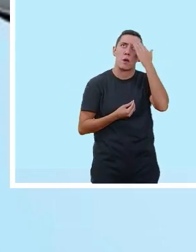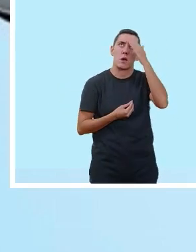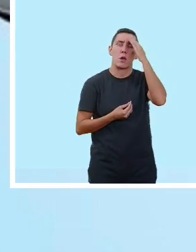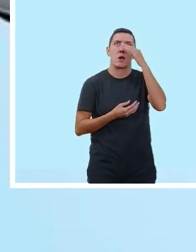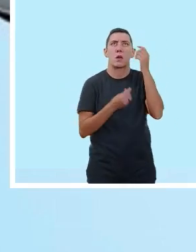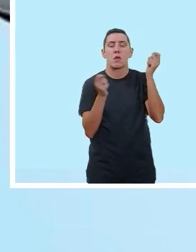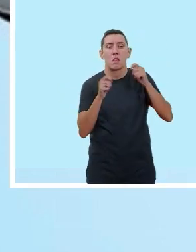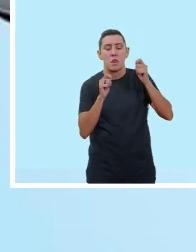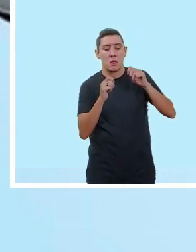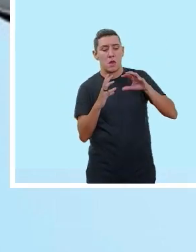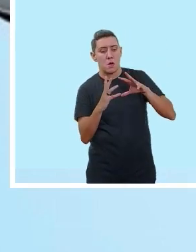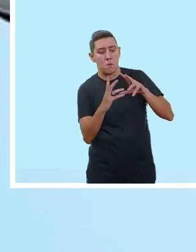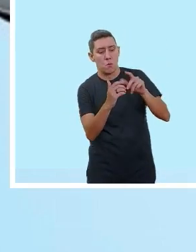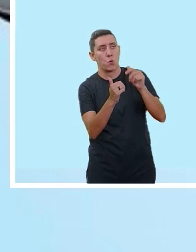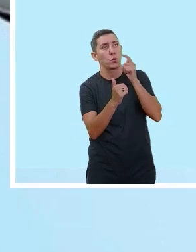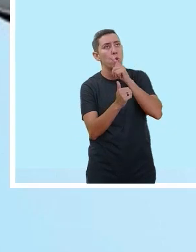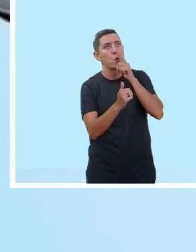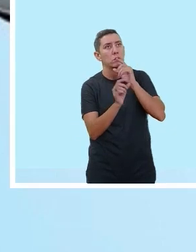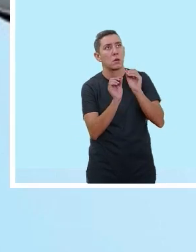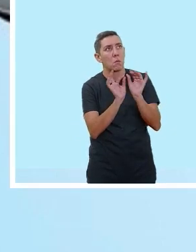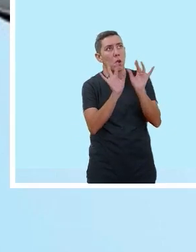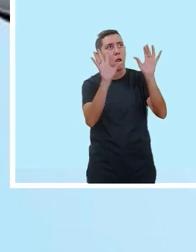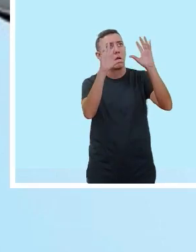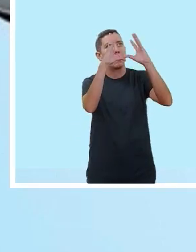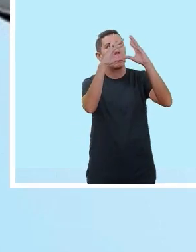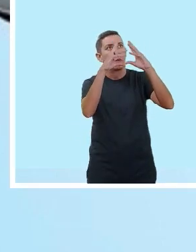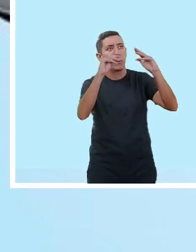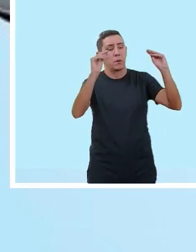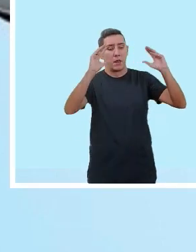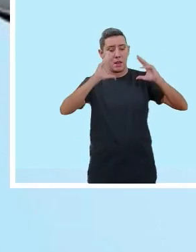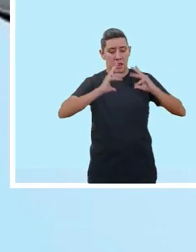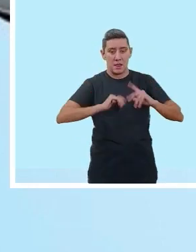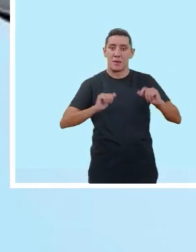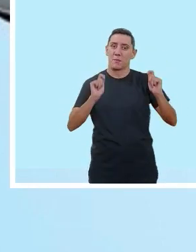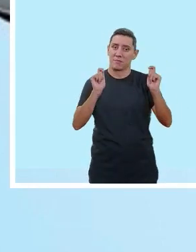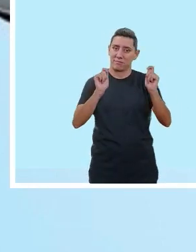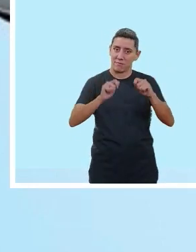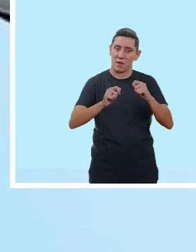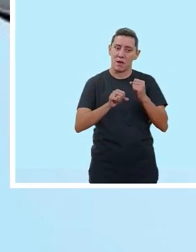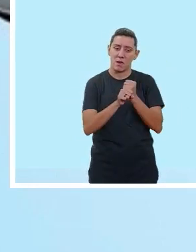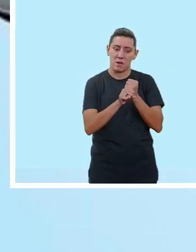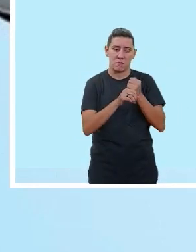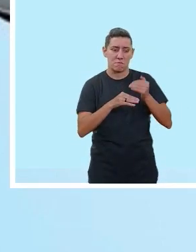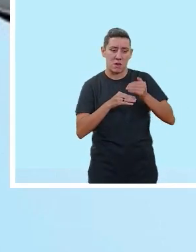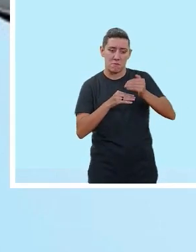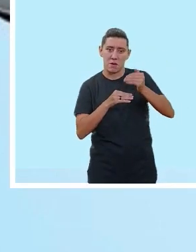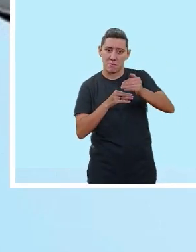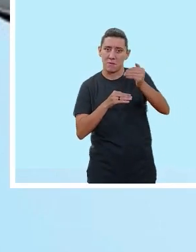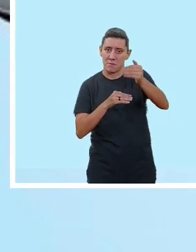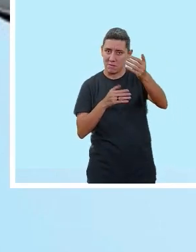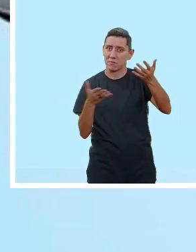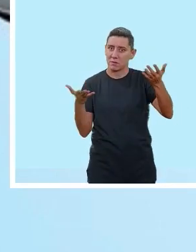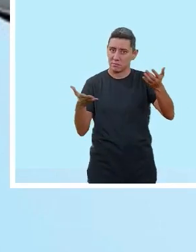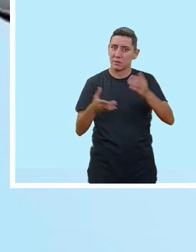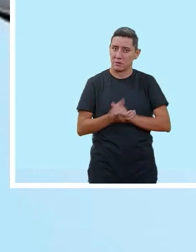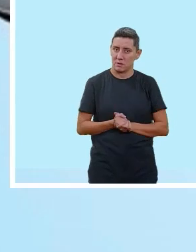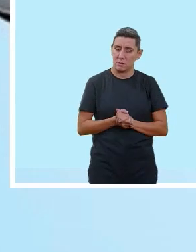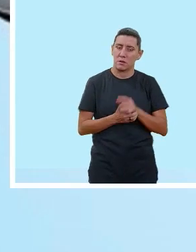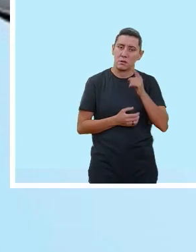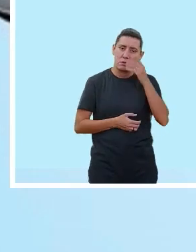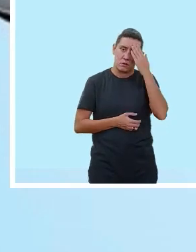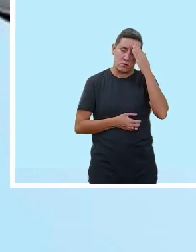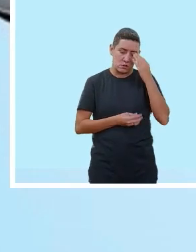né, como atingir a neutralidade de carbono. Então, só para fazer um sumário aqui bem rápido, né, a gente falou da questão de geração de